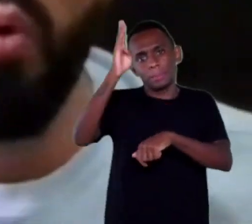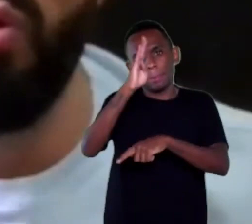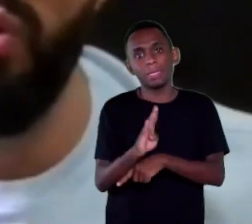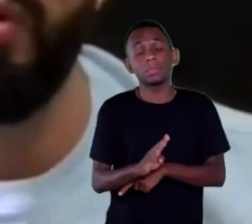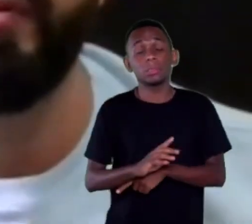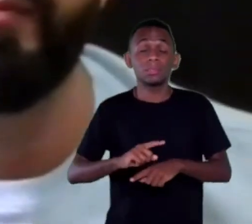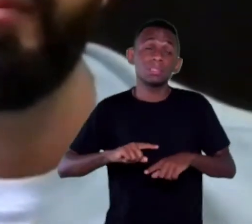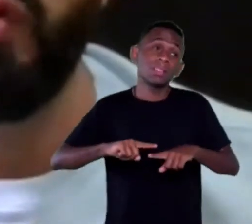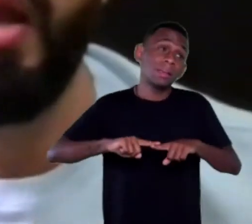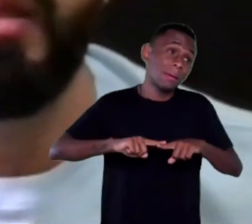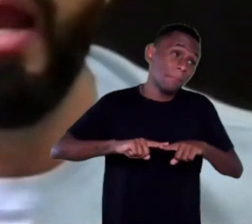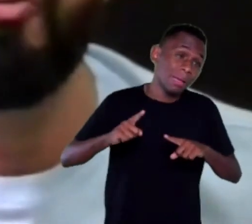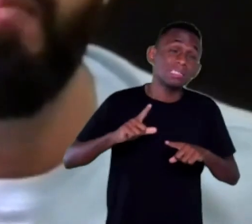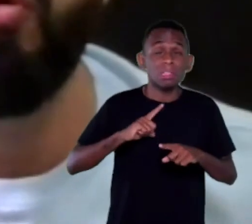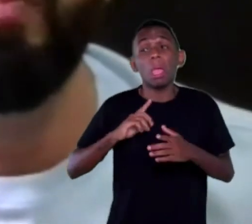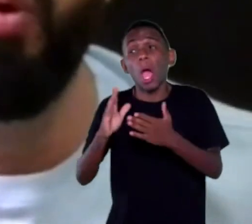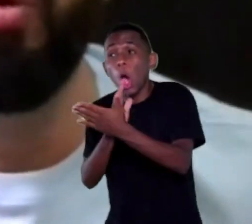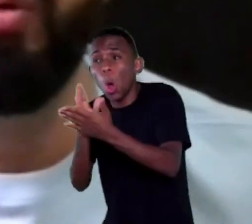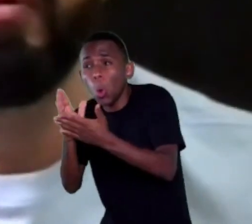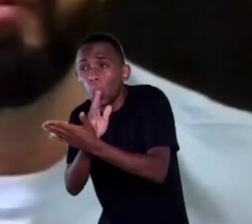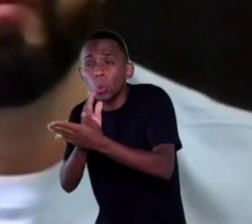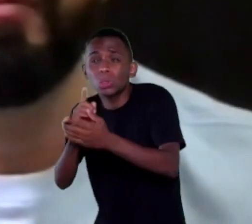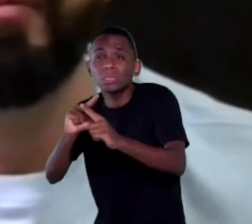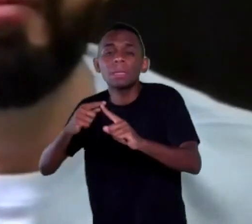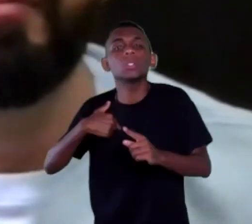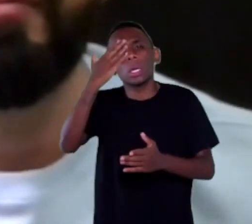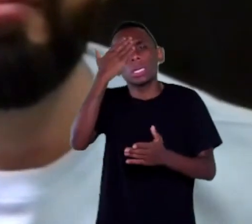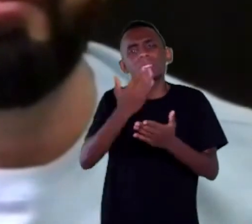acho que é pouco. Eu ainda acho que é muito pouco.